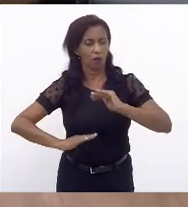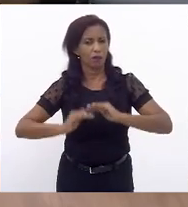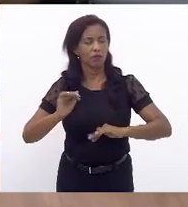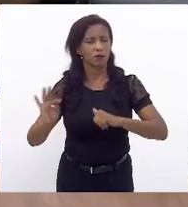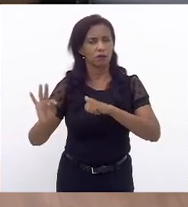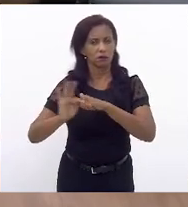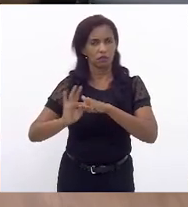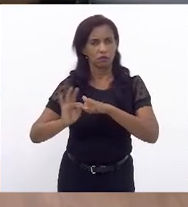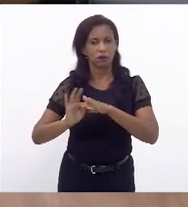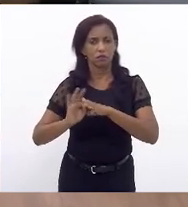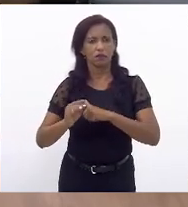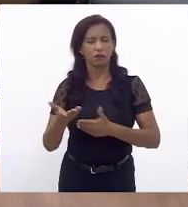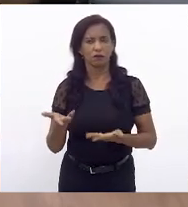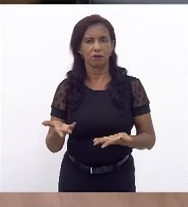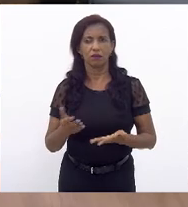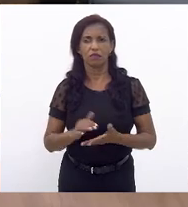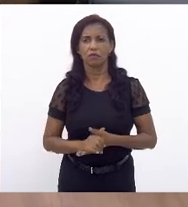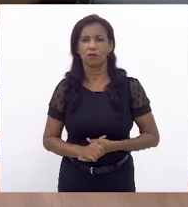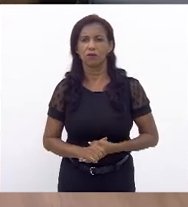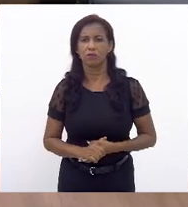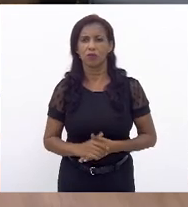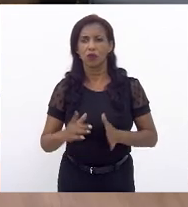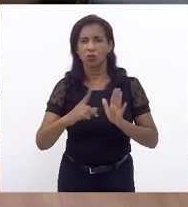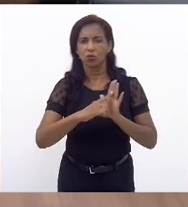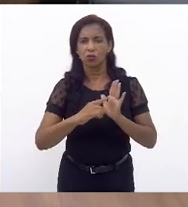técnica dos indicados de